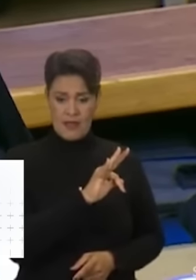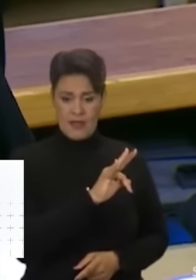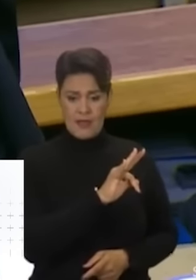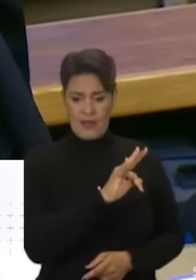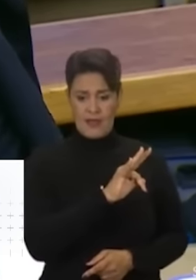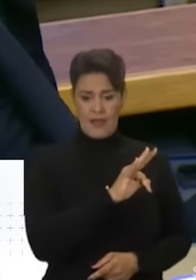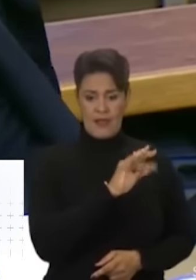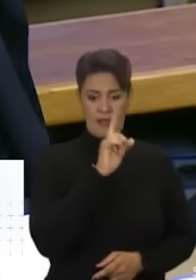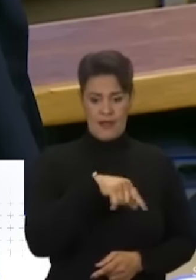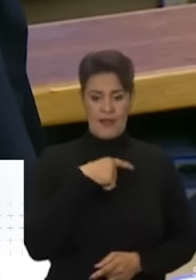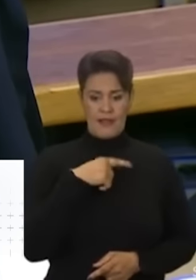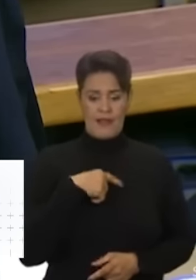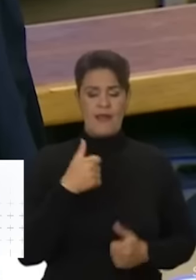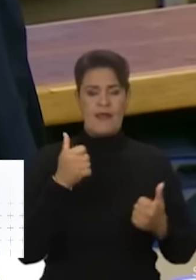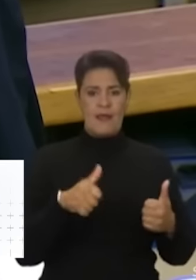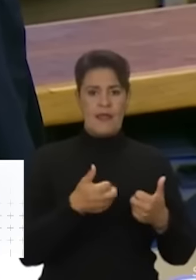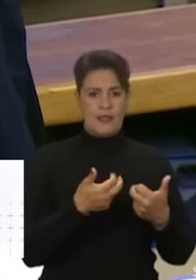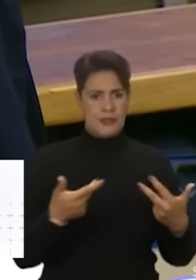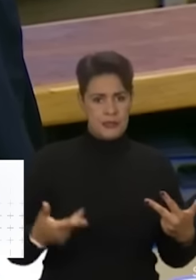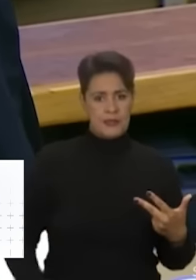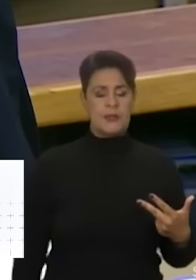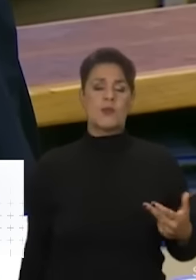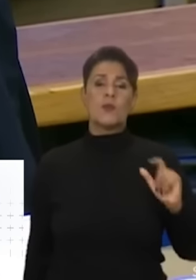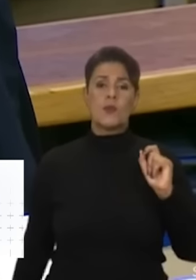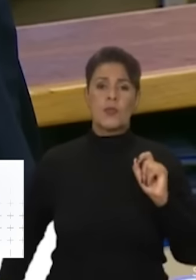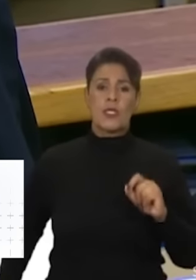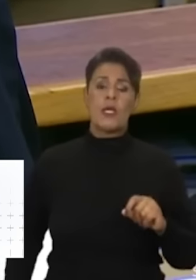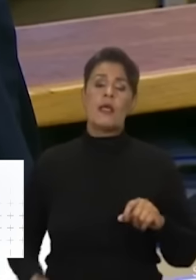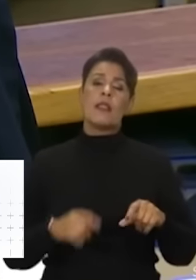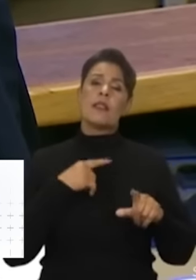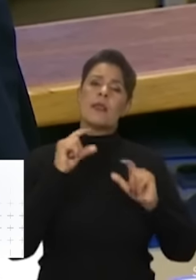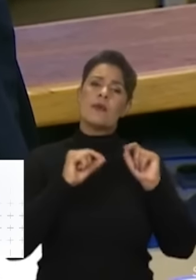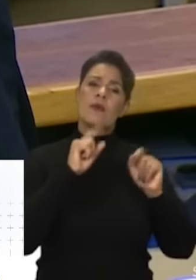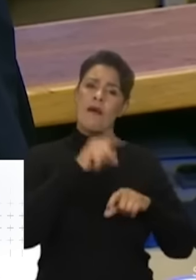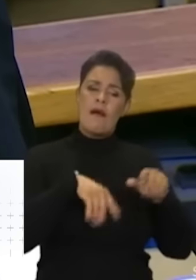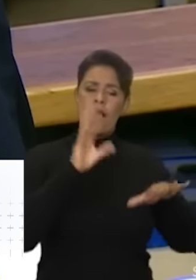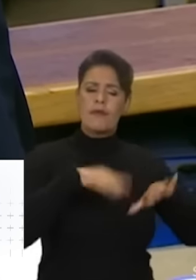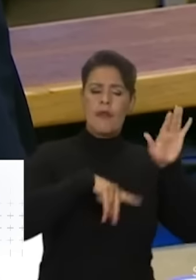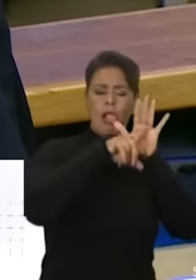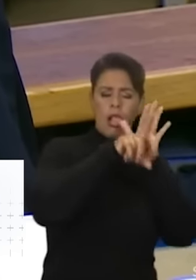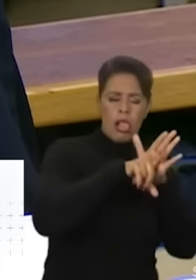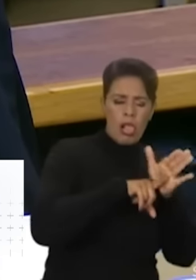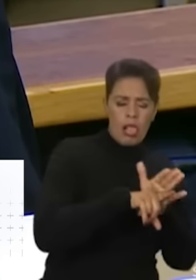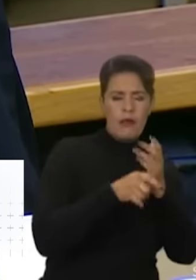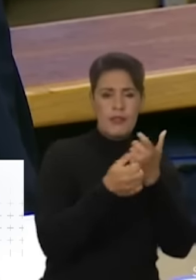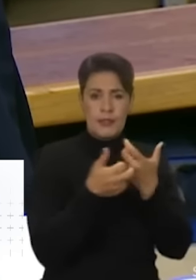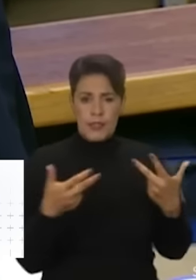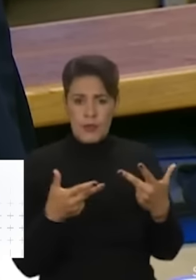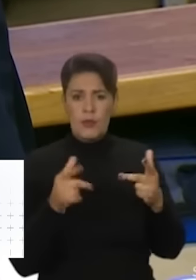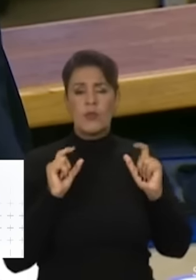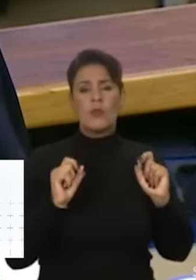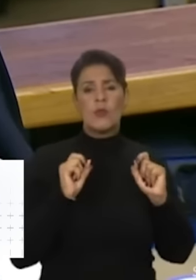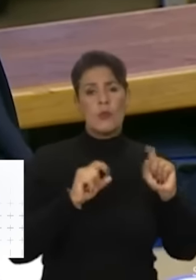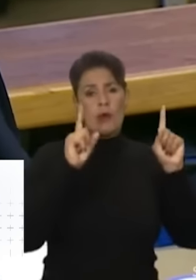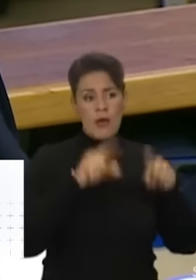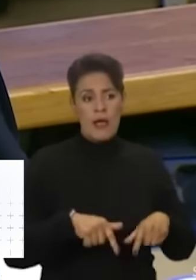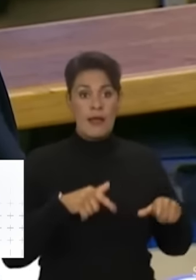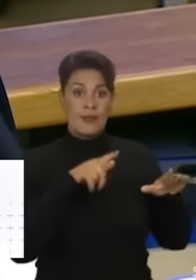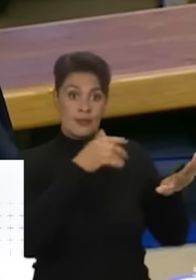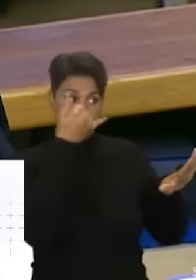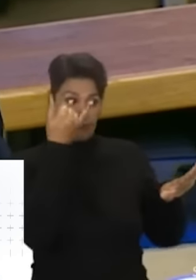pouco colaborava, nós sabemos, com as investigações, retirando o apoio do